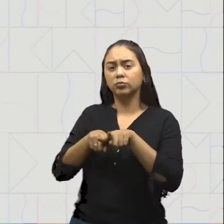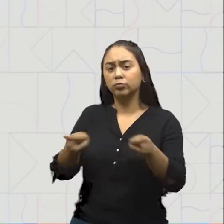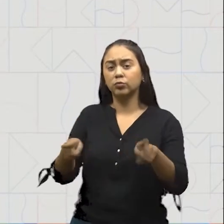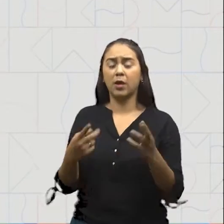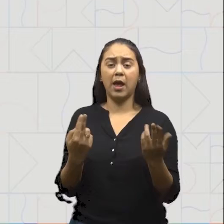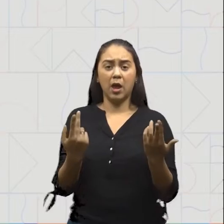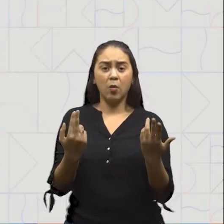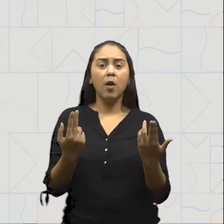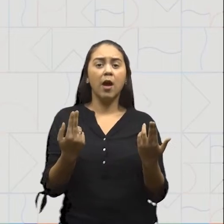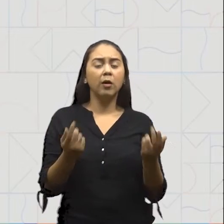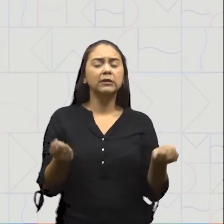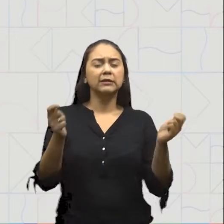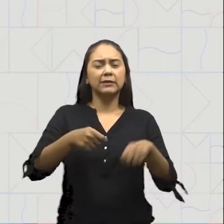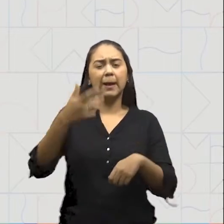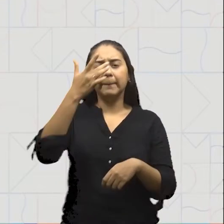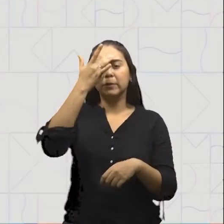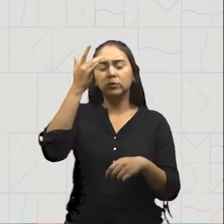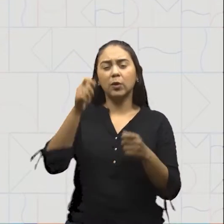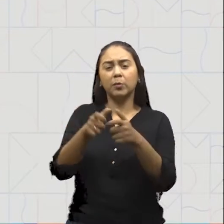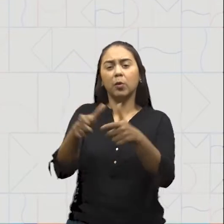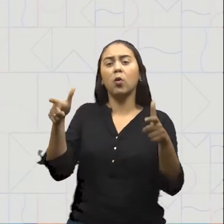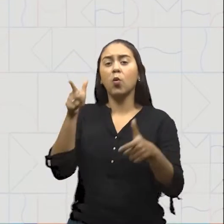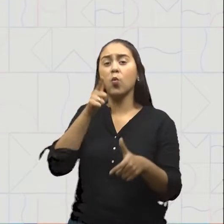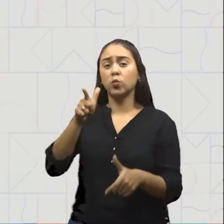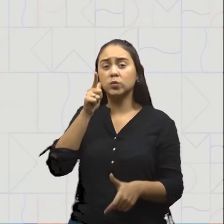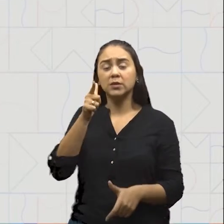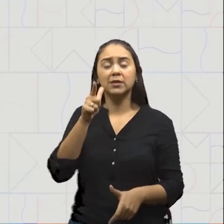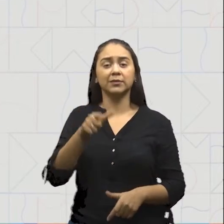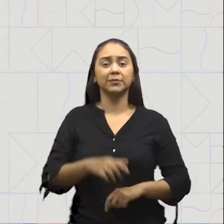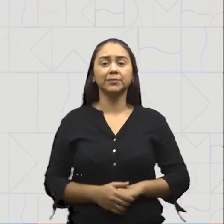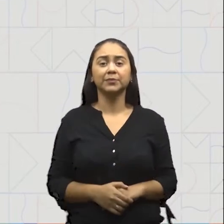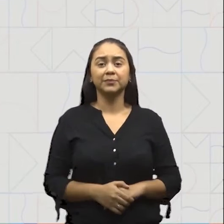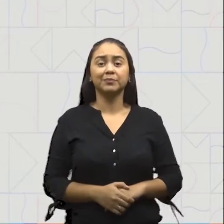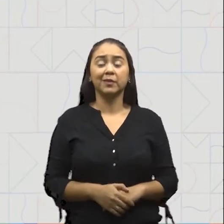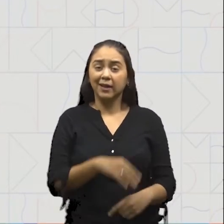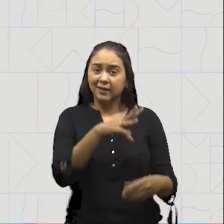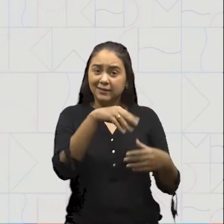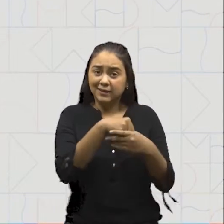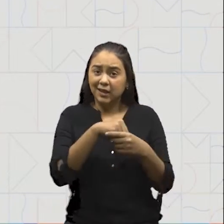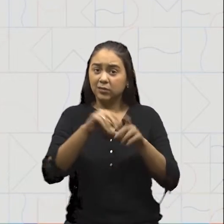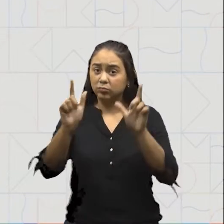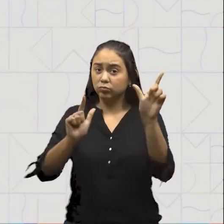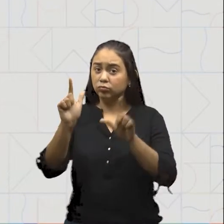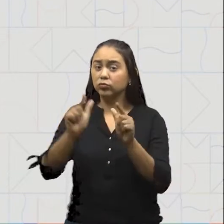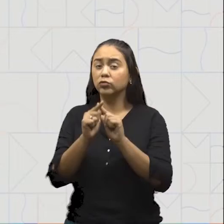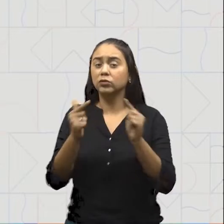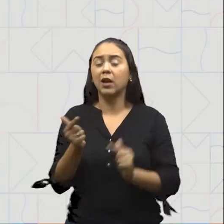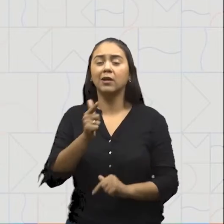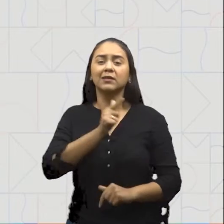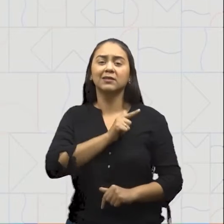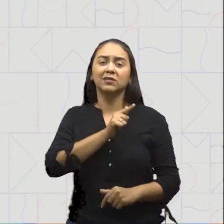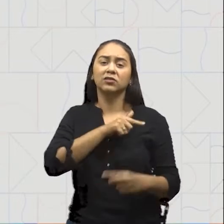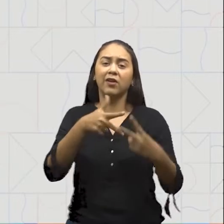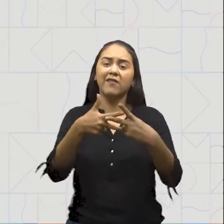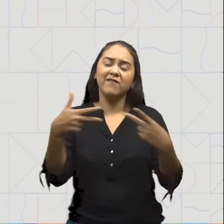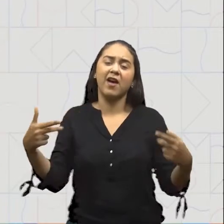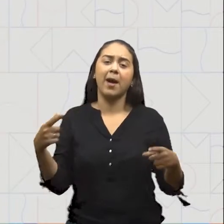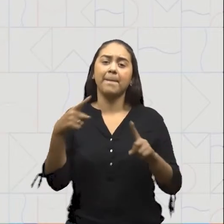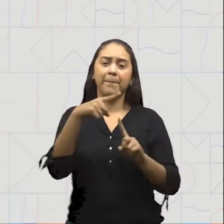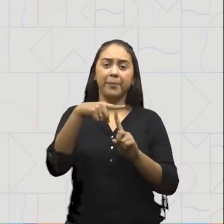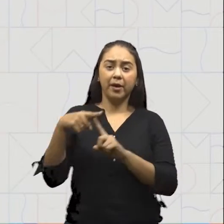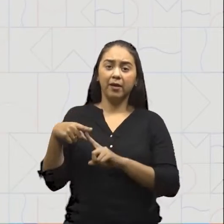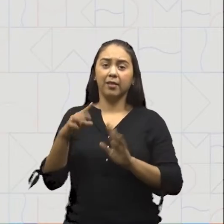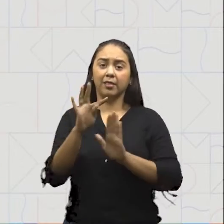atingir o maior número de pessoas possível. Dentro de um jornal ou telejornal, existem vários tipos de